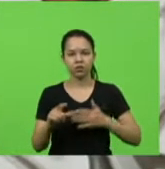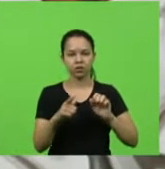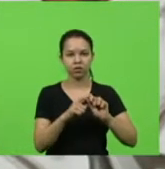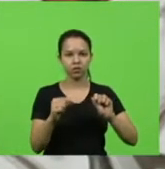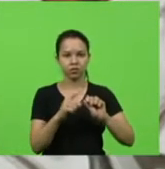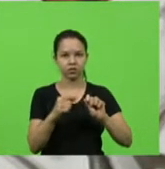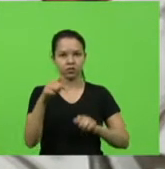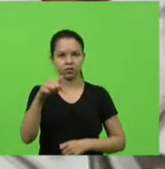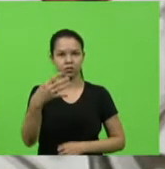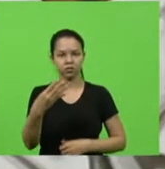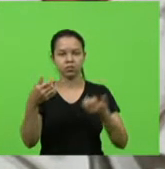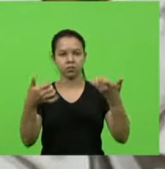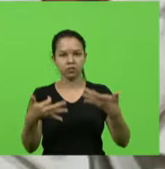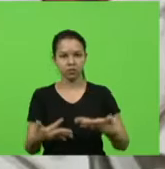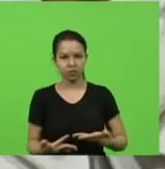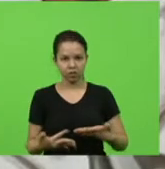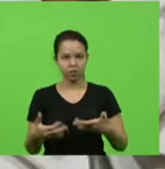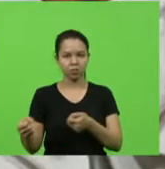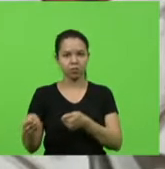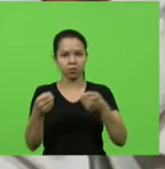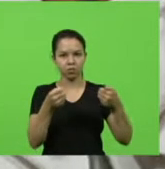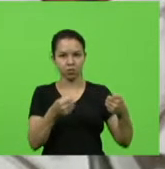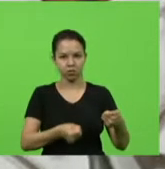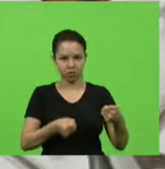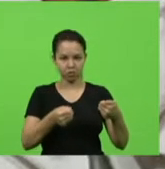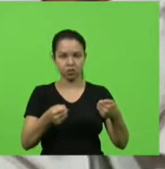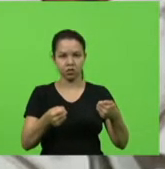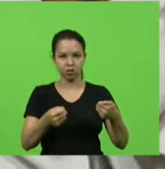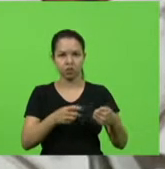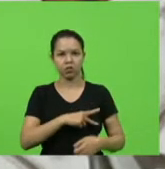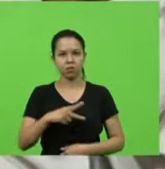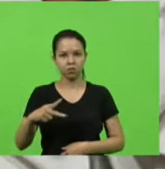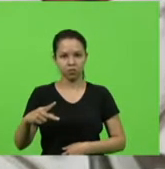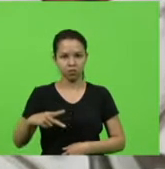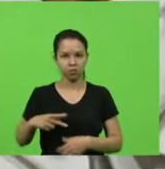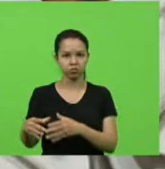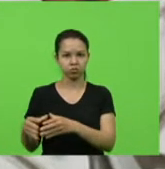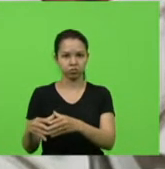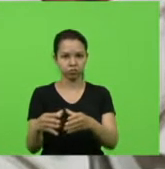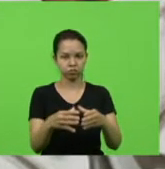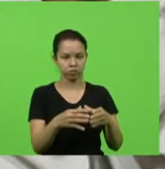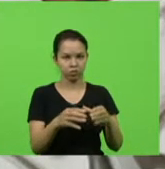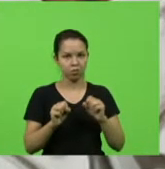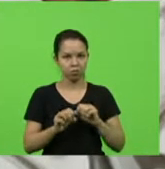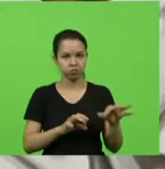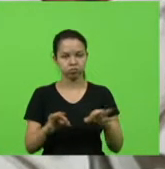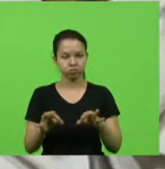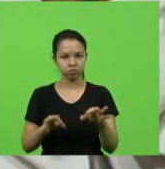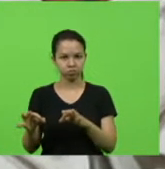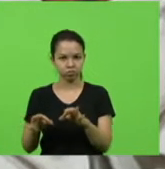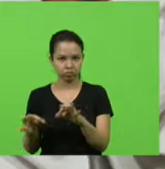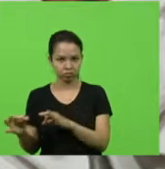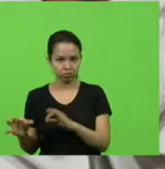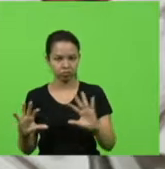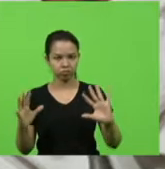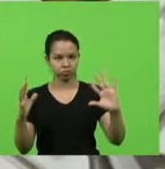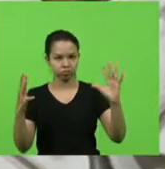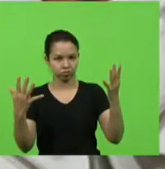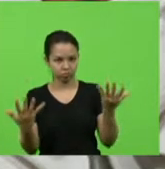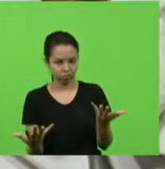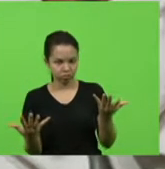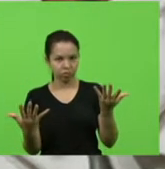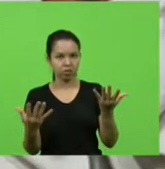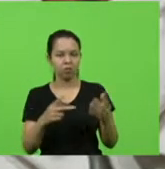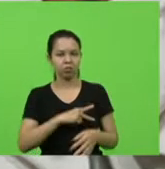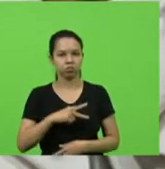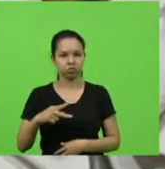que o poder público, através dos órgãos competentes, regulará as diversões, espetáculos públicos, para que a criança esteja protegida